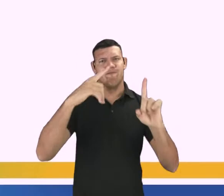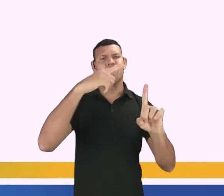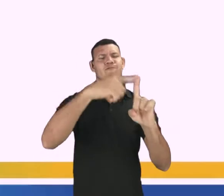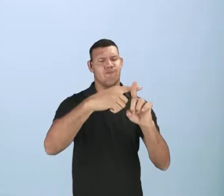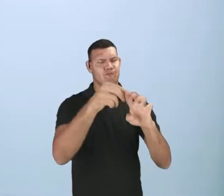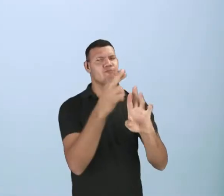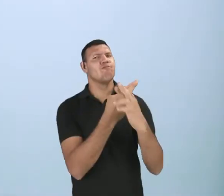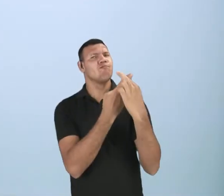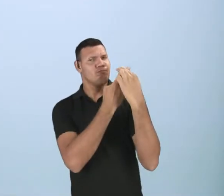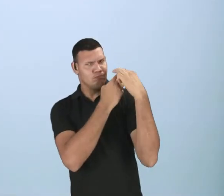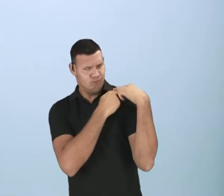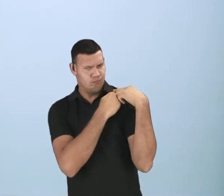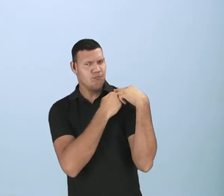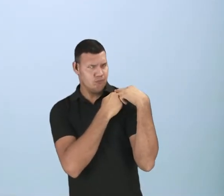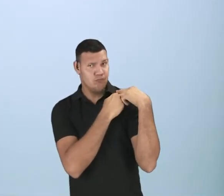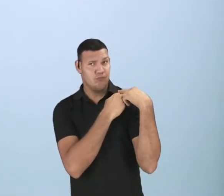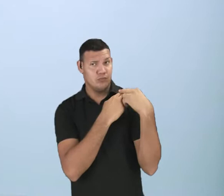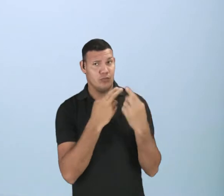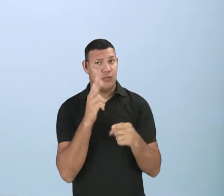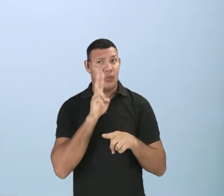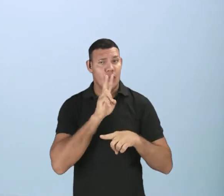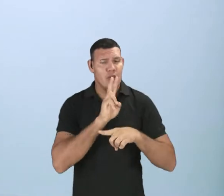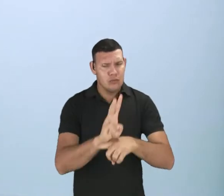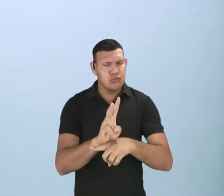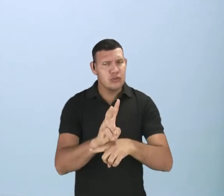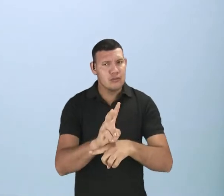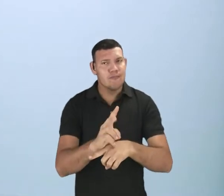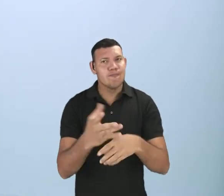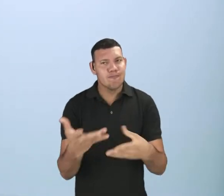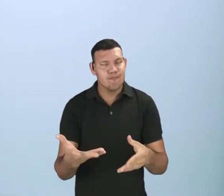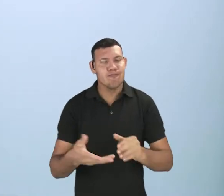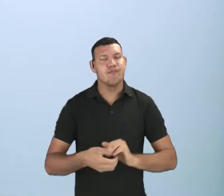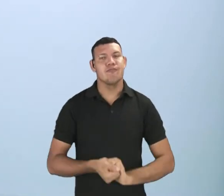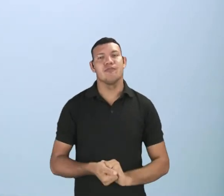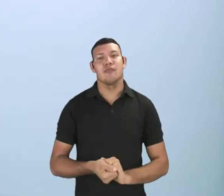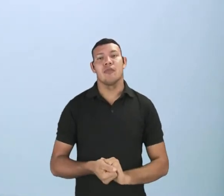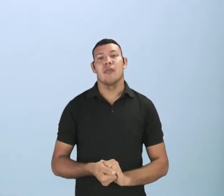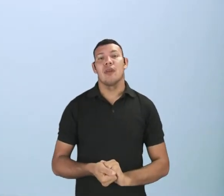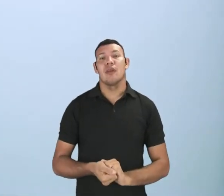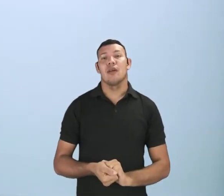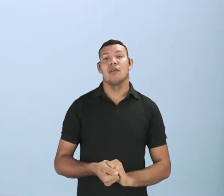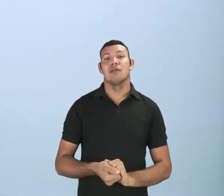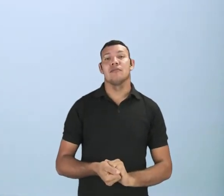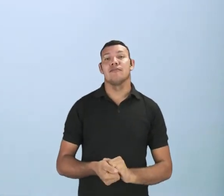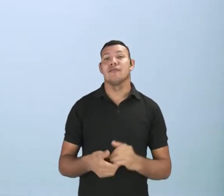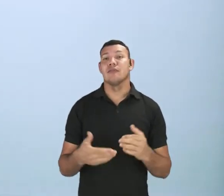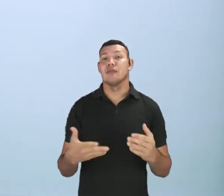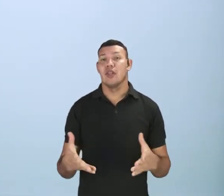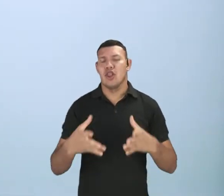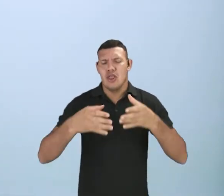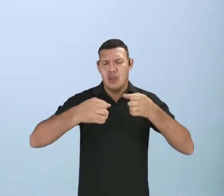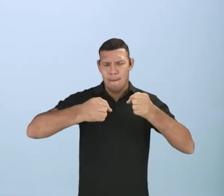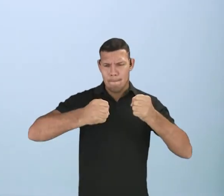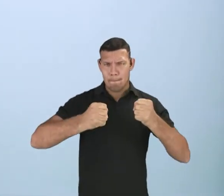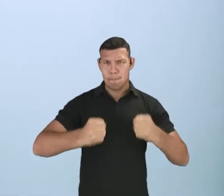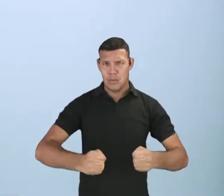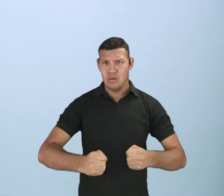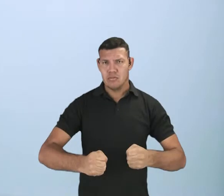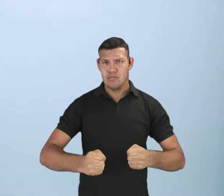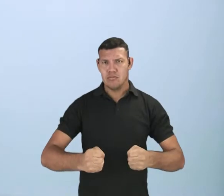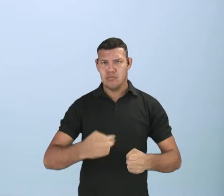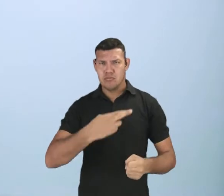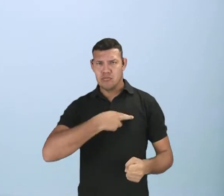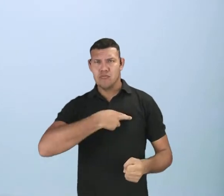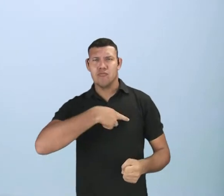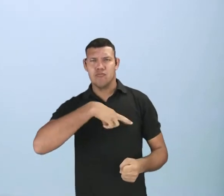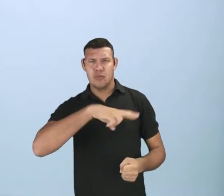igreja, digamos assim, era a igreja formal daquela época. Então, nós temos o poder religioso que